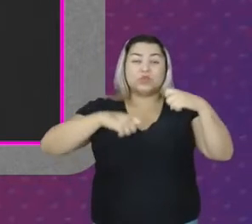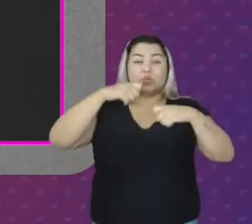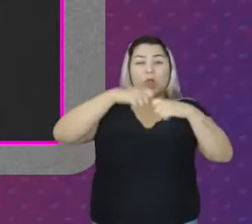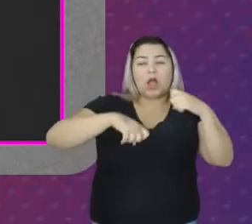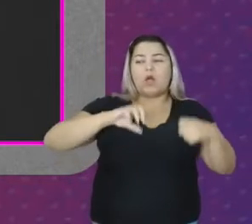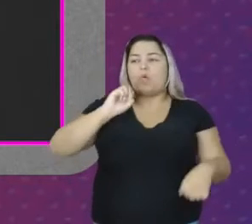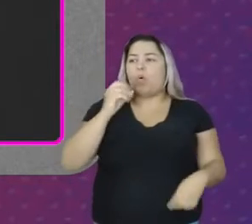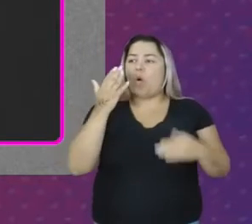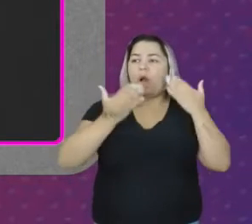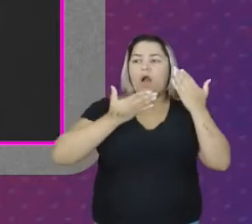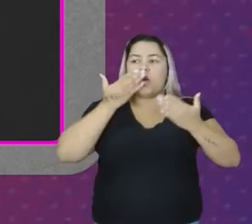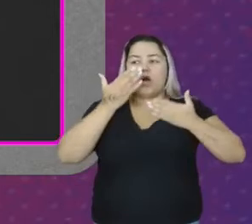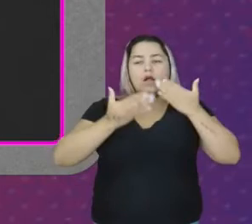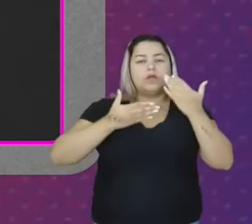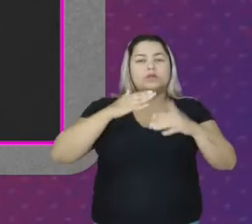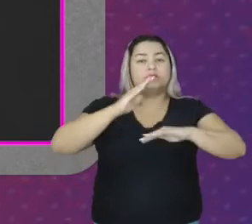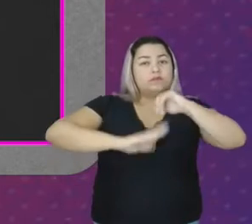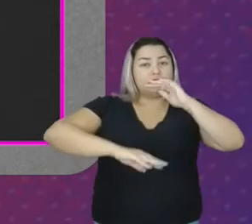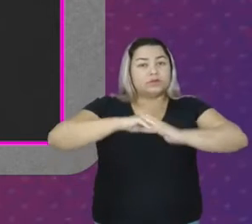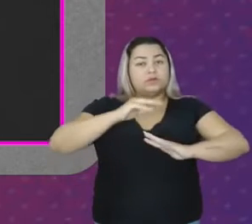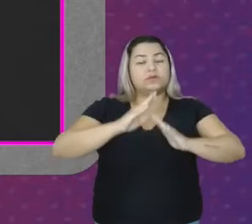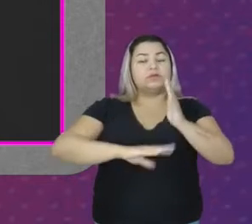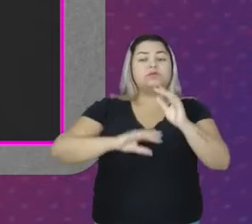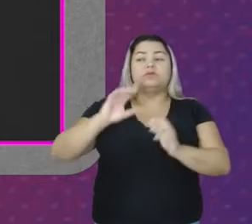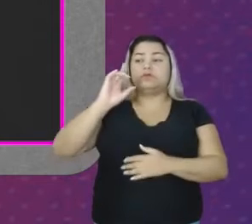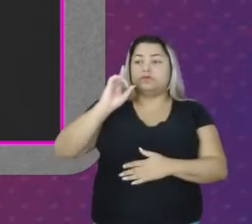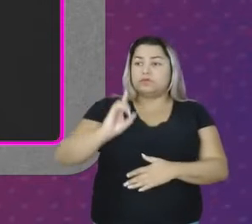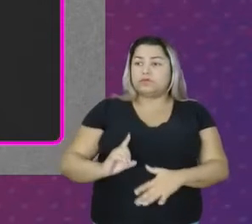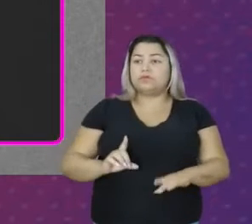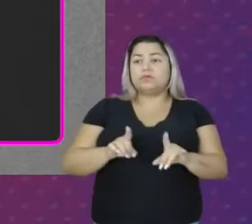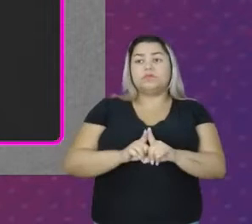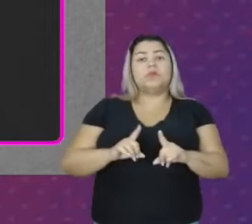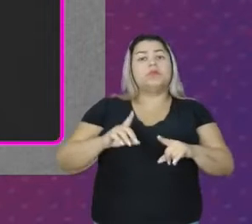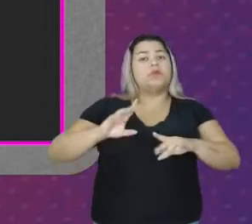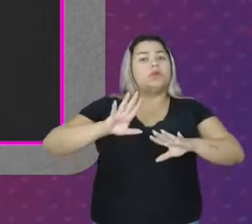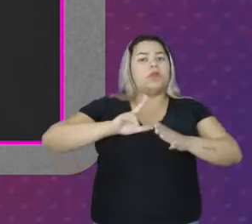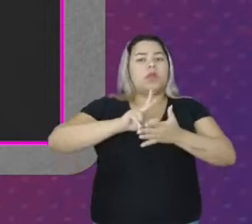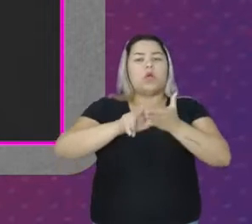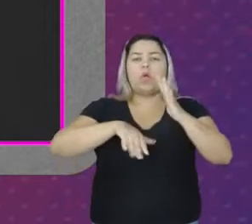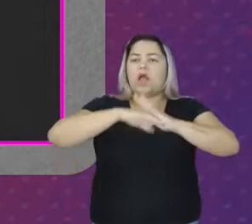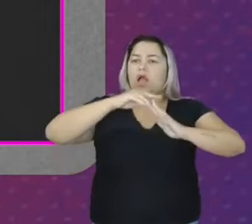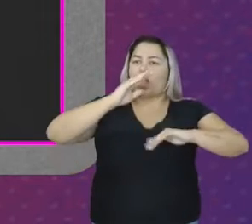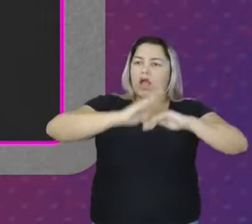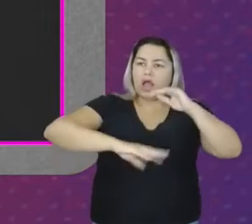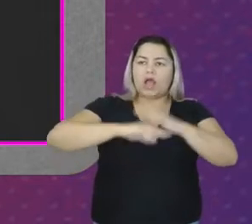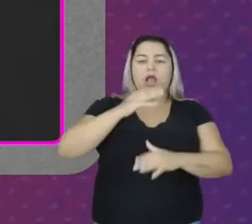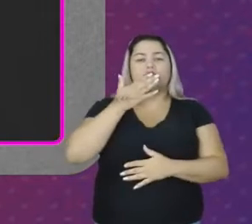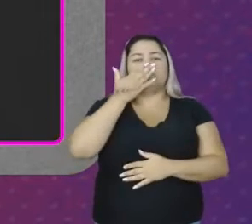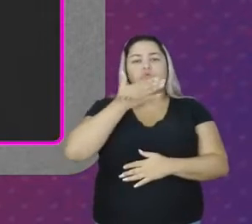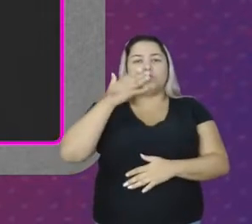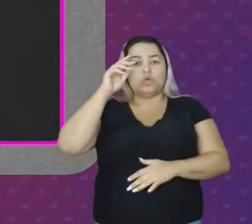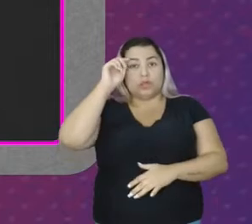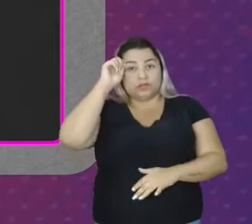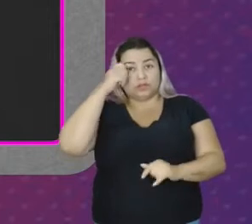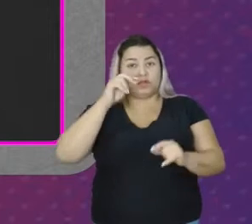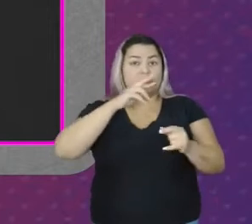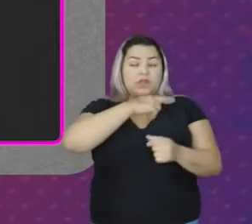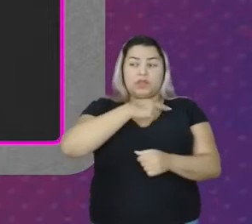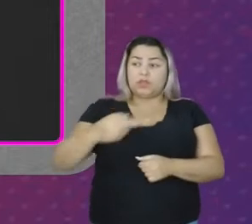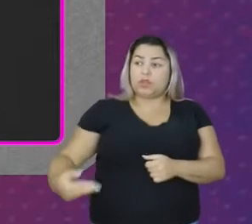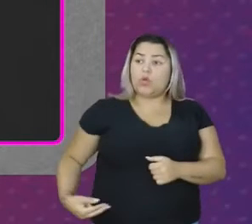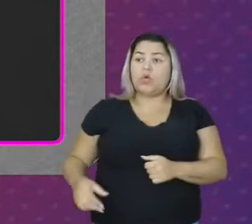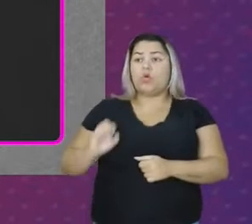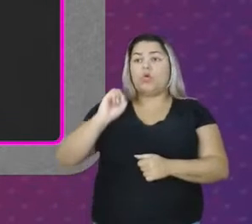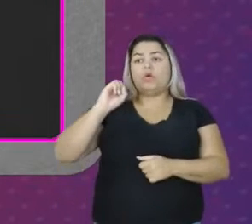o exercício de direitos políticos a qualquer pessoa em razão de seu sexo, raça, cor, etnia, religião